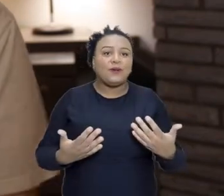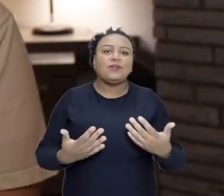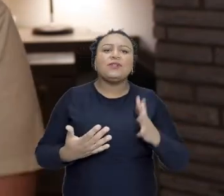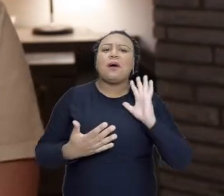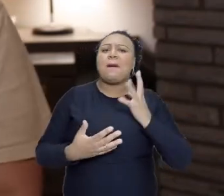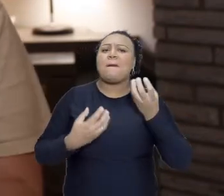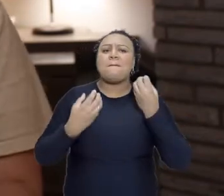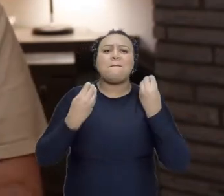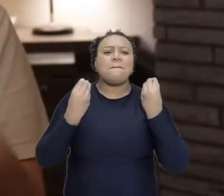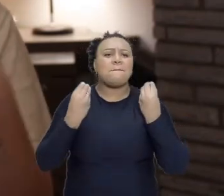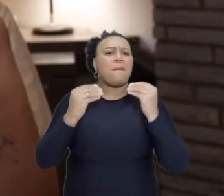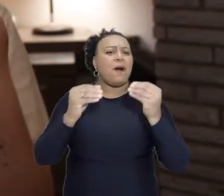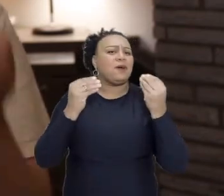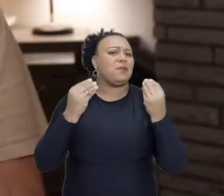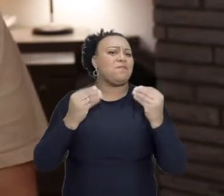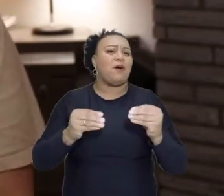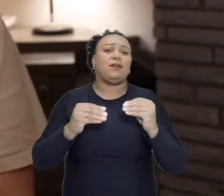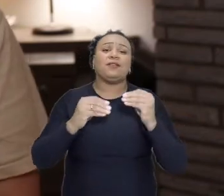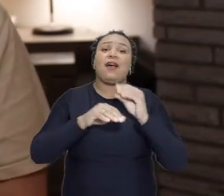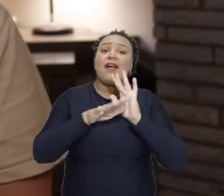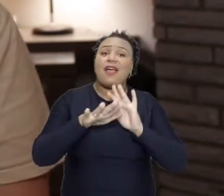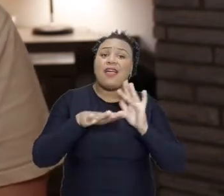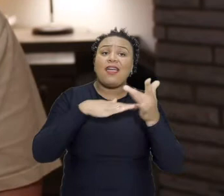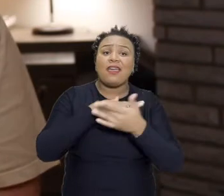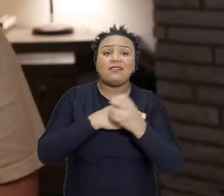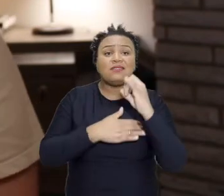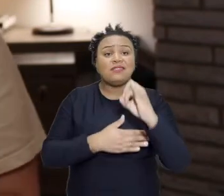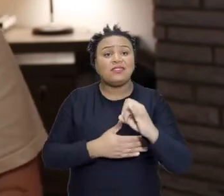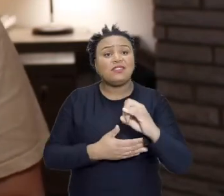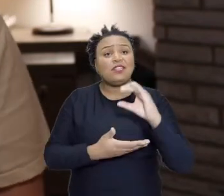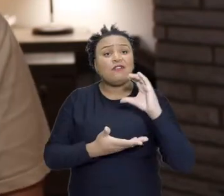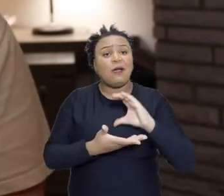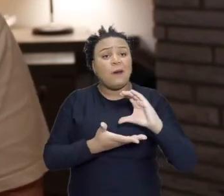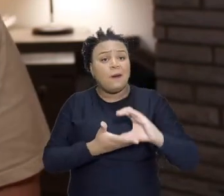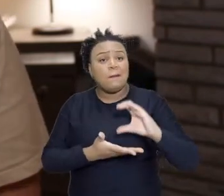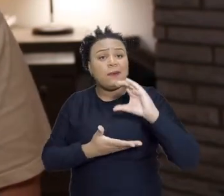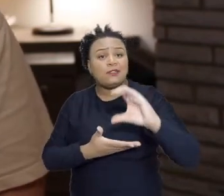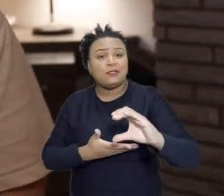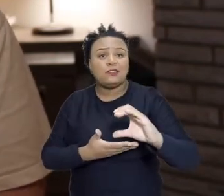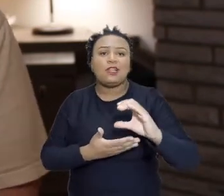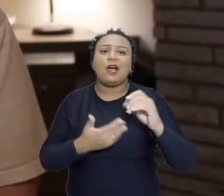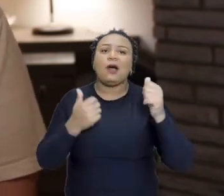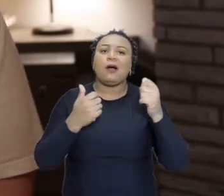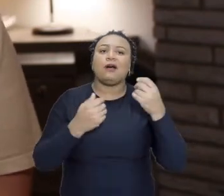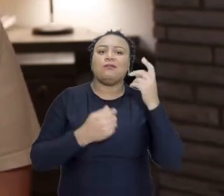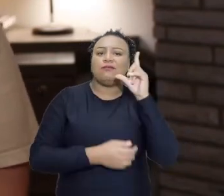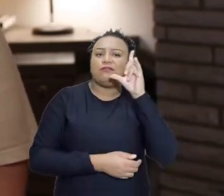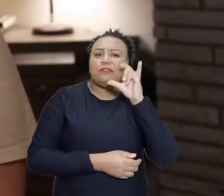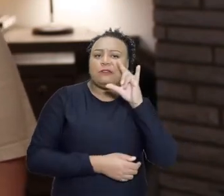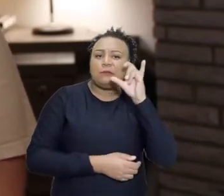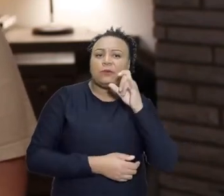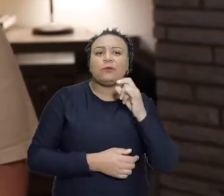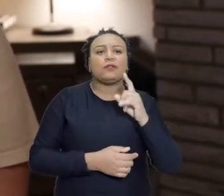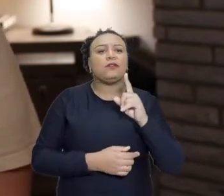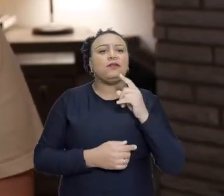na rede. Se você for patrocinar um post de Instagram, Facebook, independente disso,